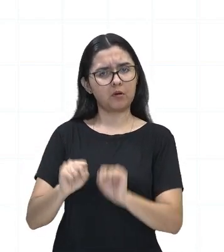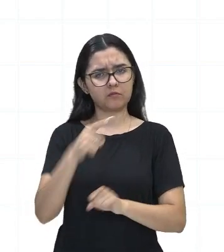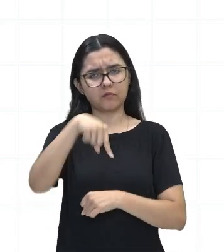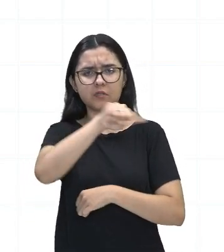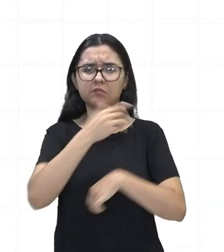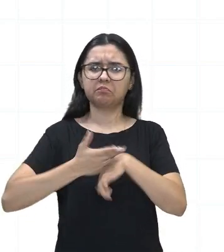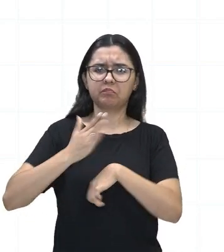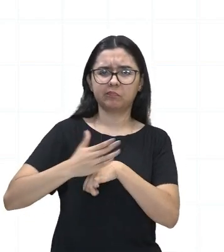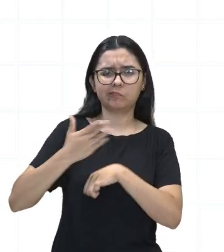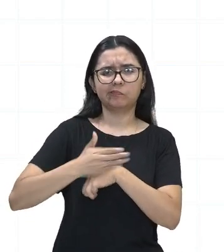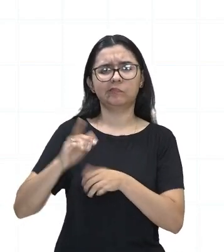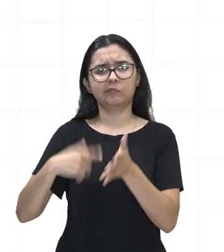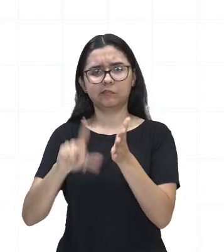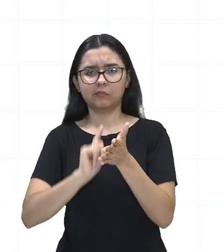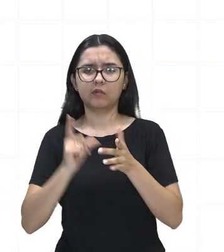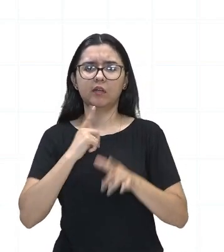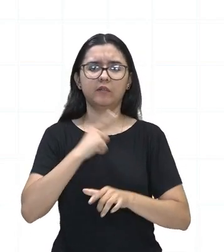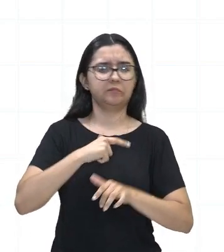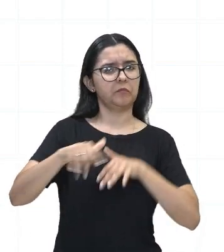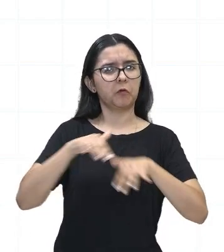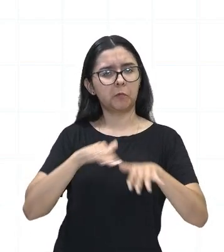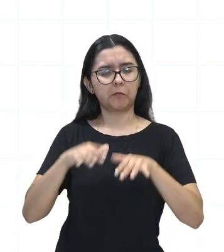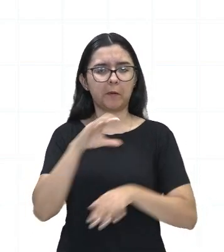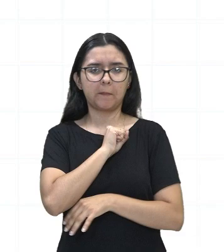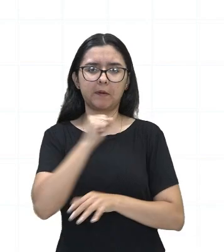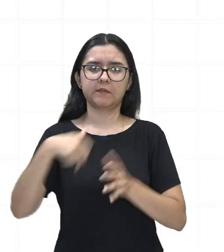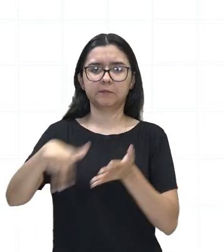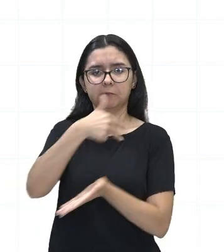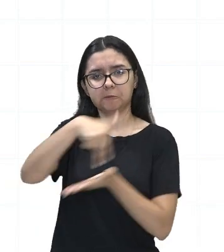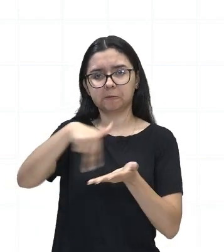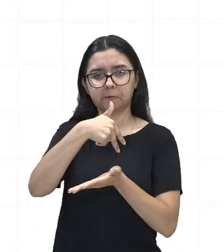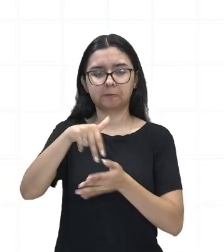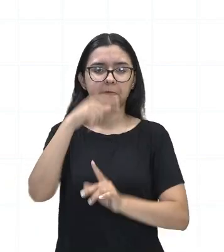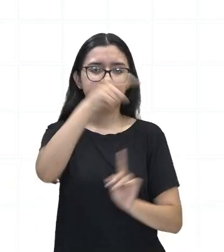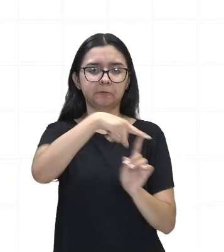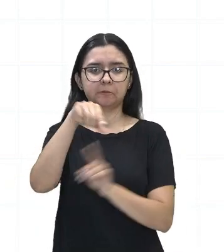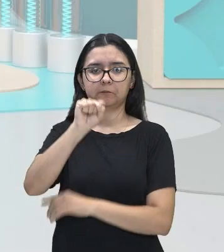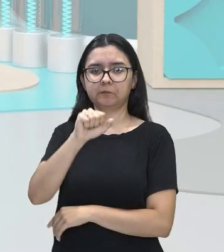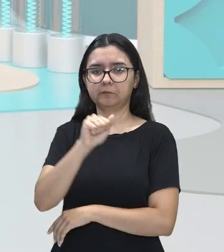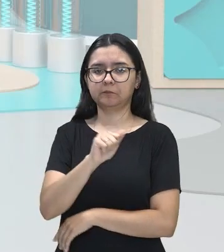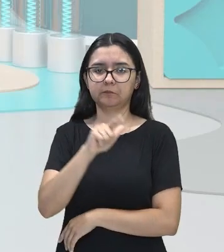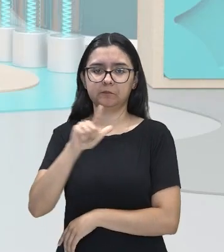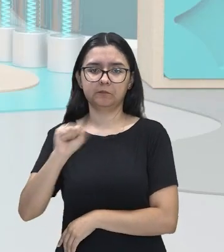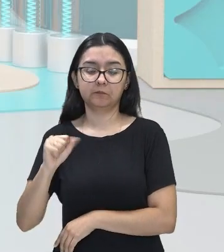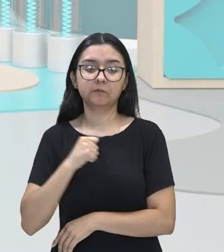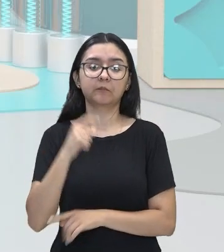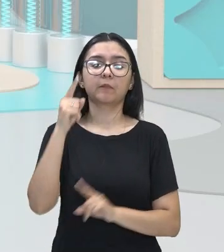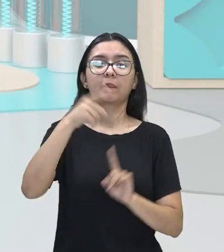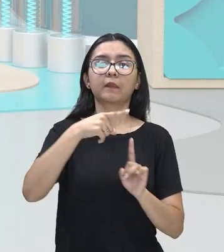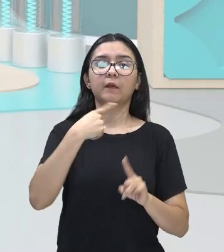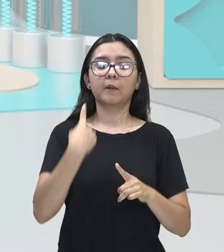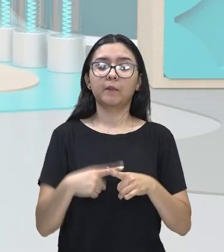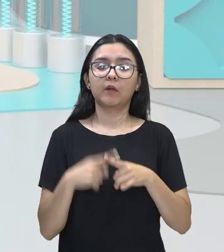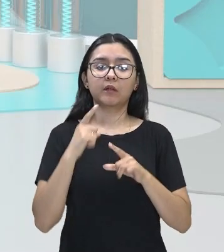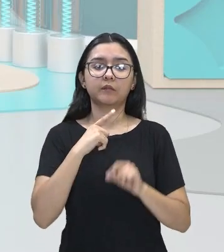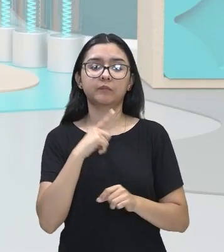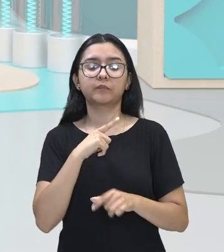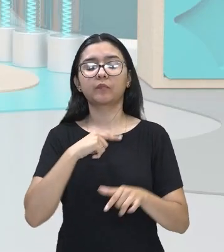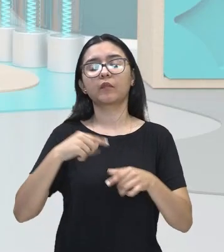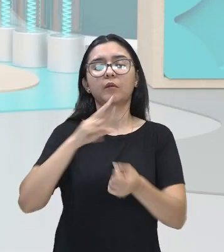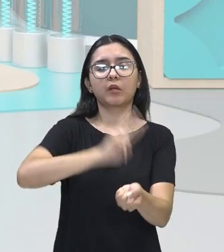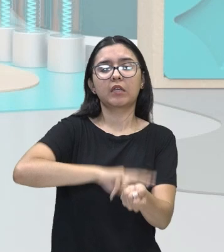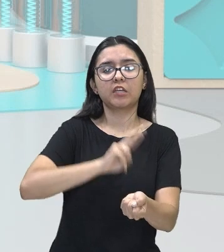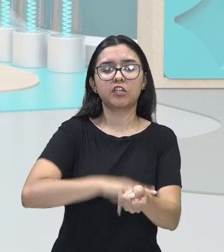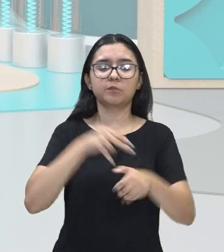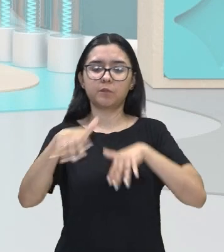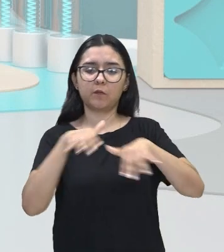treinar, ensaiar e desenvolver aí o amor por esta prática. Isso porque, olha só, a salsa é uma mistura de ritmos e movimentos